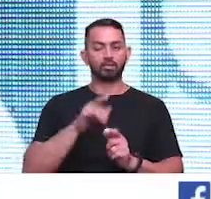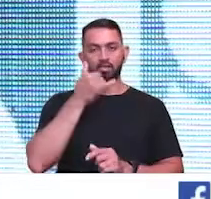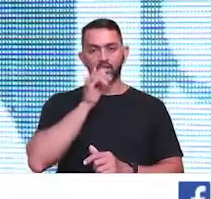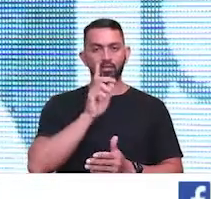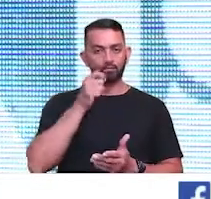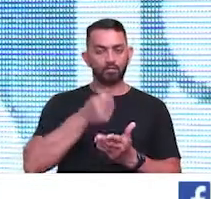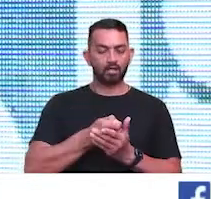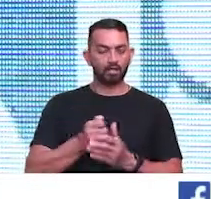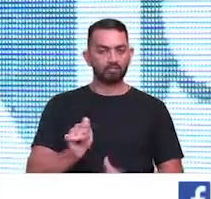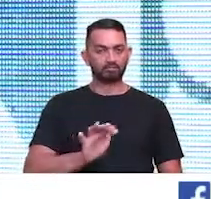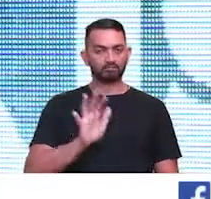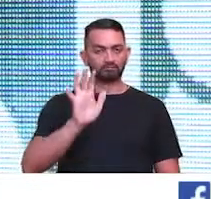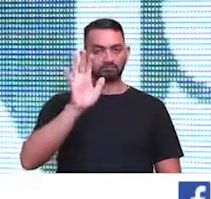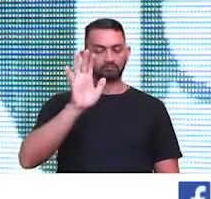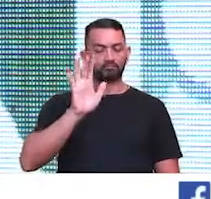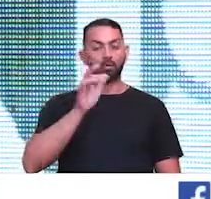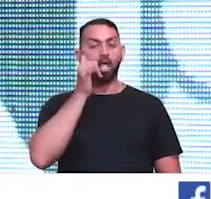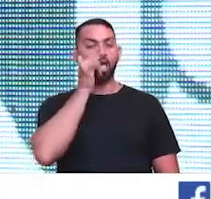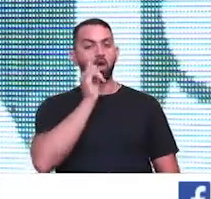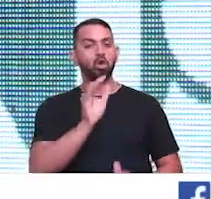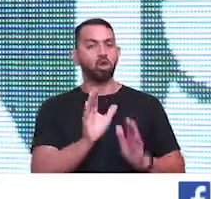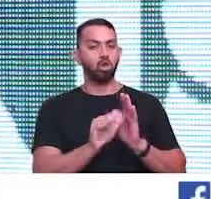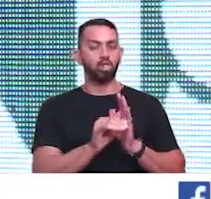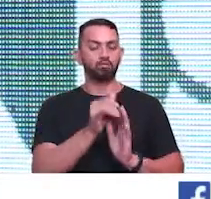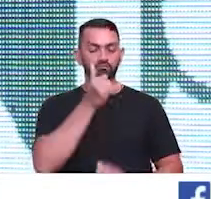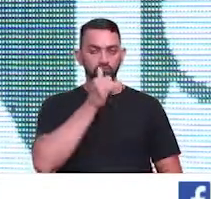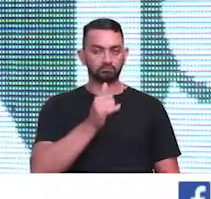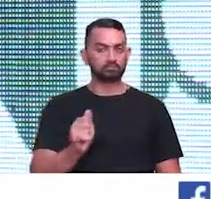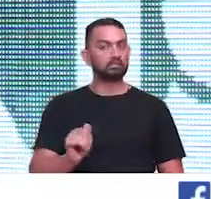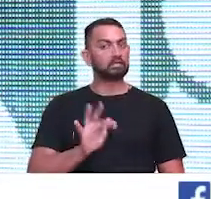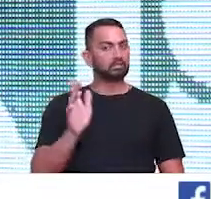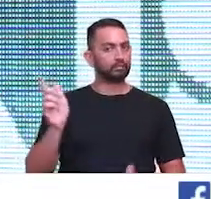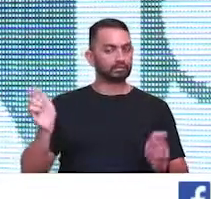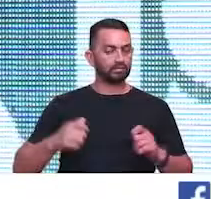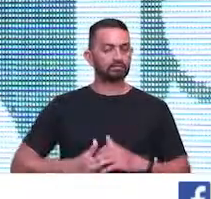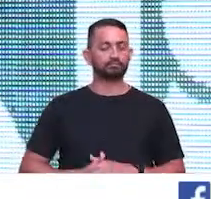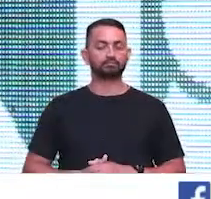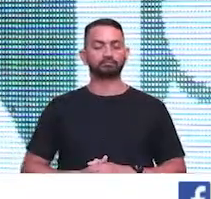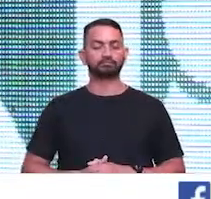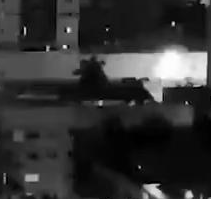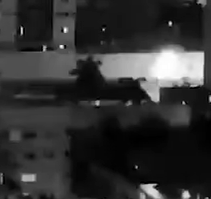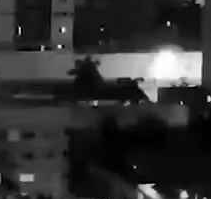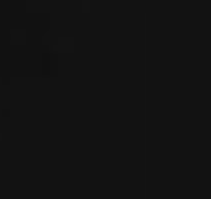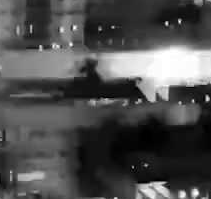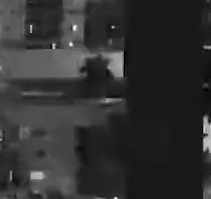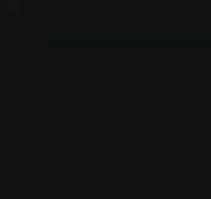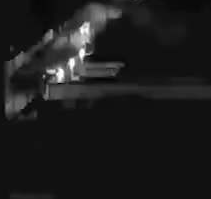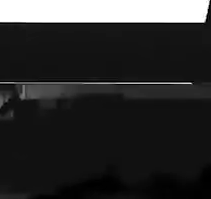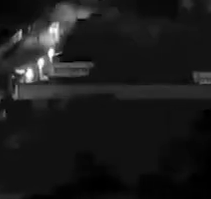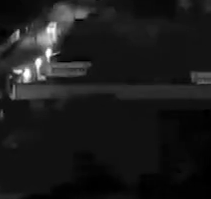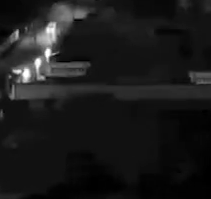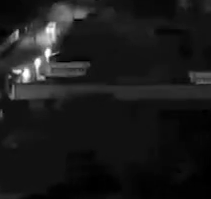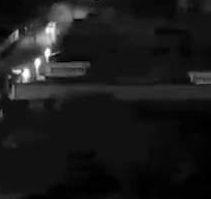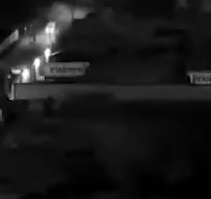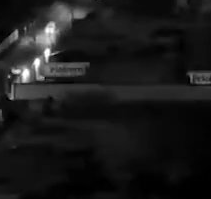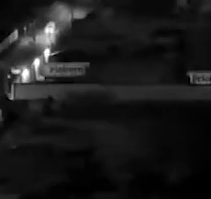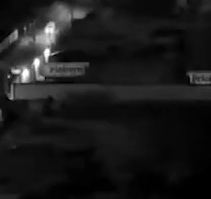e ajudar para você não ter que recorrer a esse tipo de infração que pode custar caro para você viu